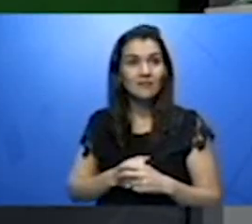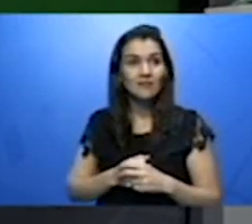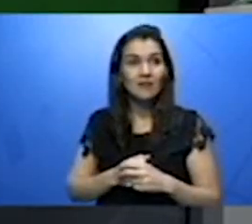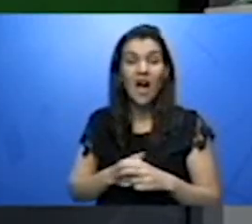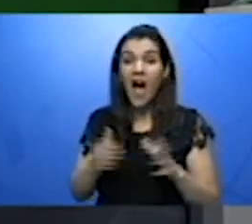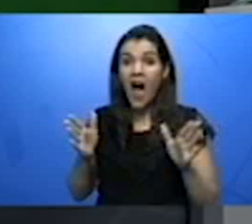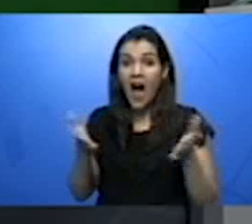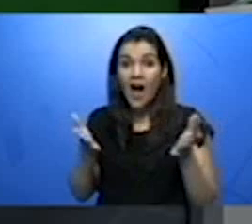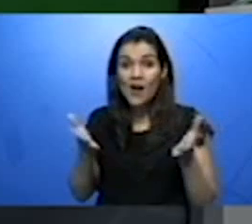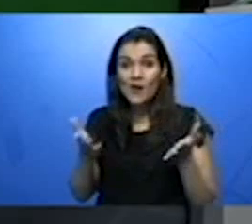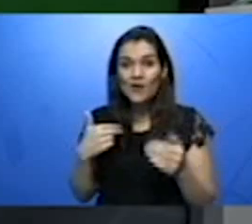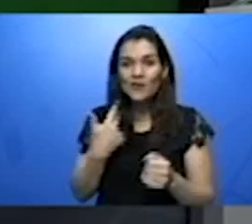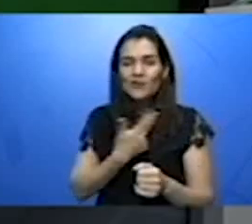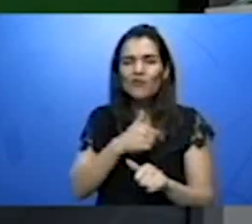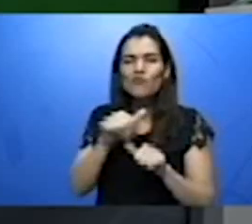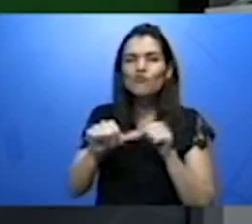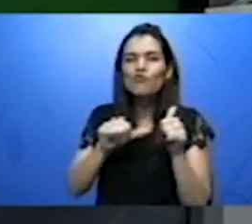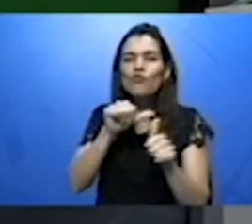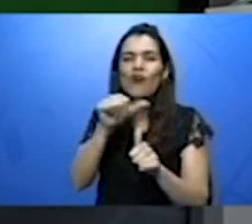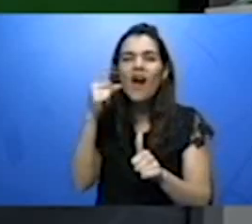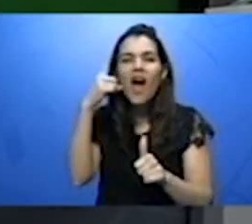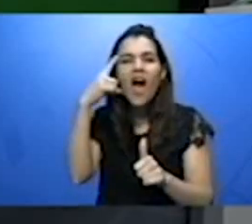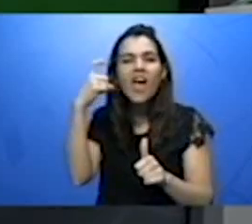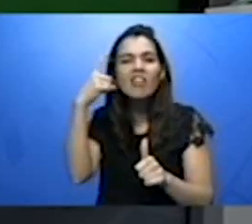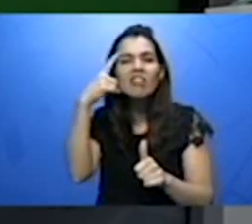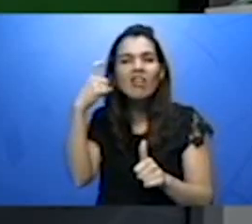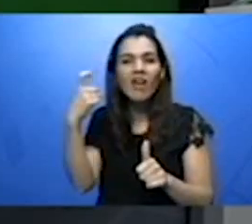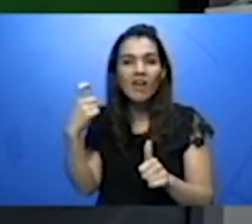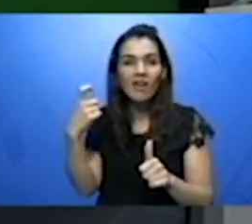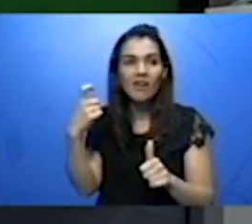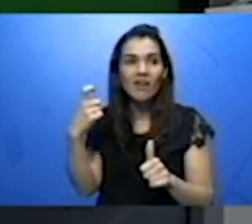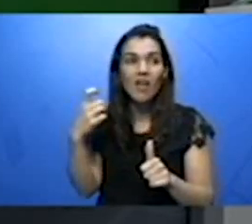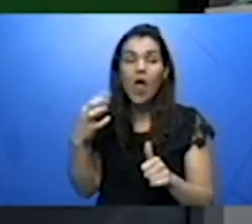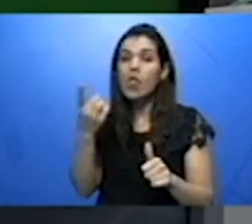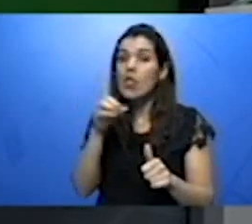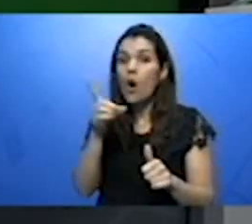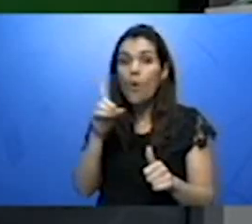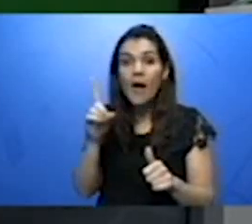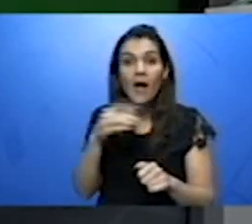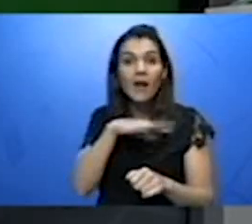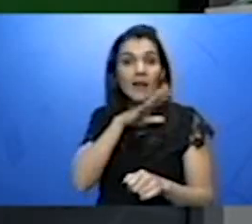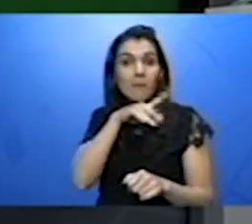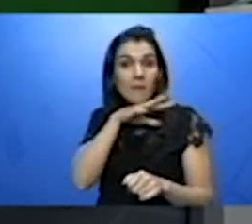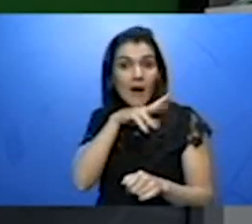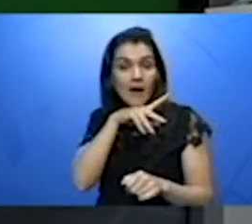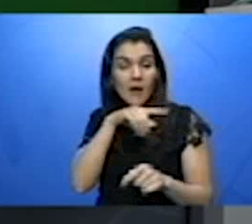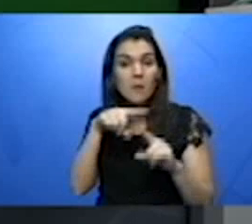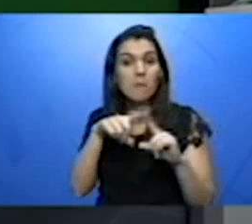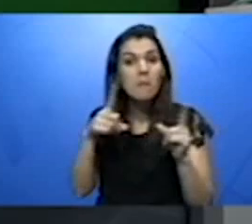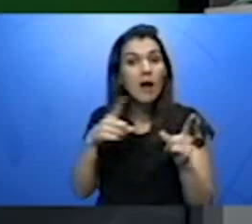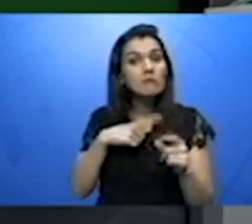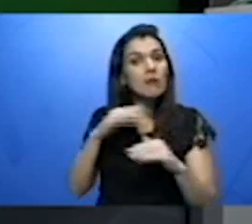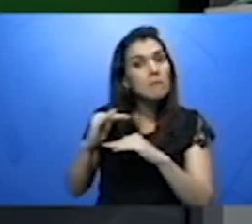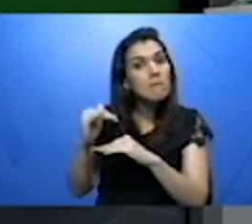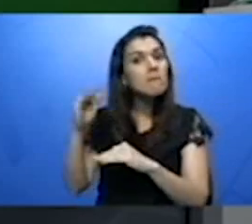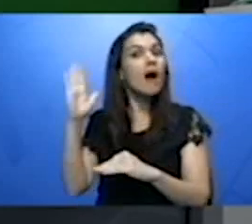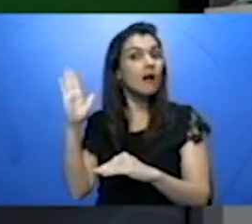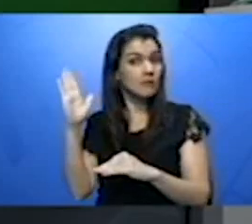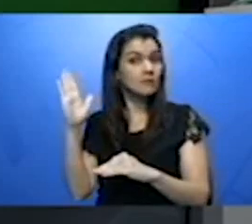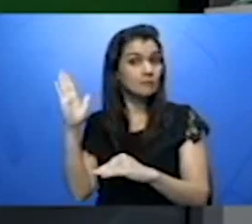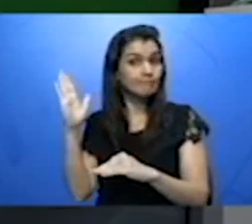e agora nós vamos trocar ideias né não são só aqueles animais né mas tem muito mais